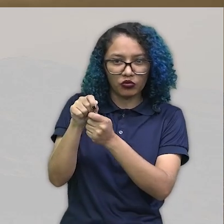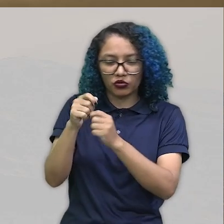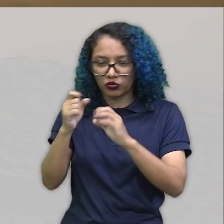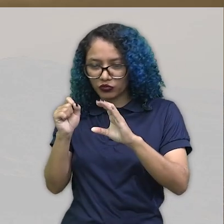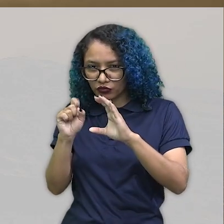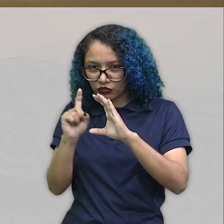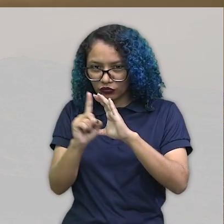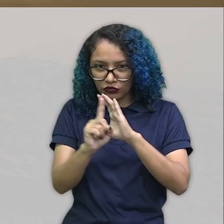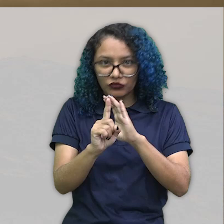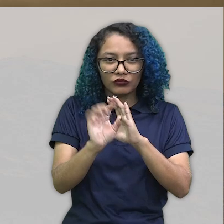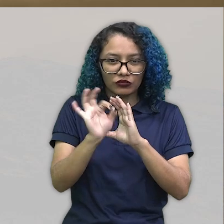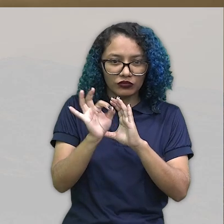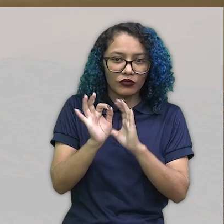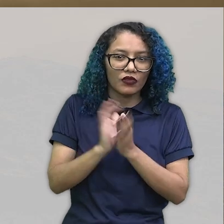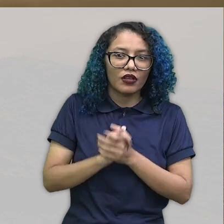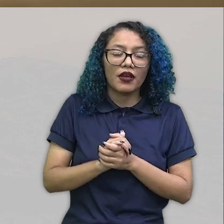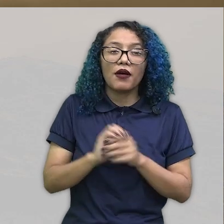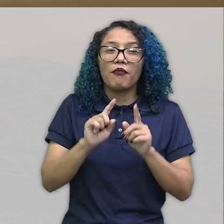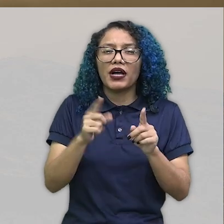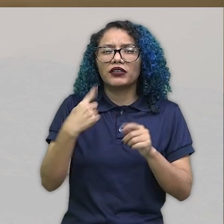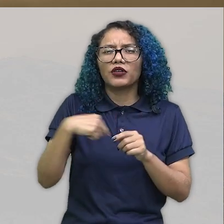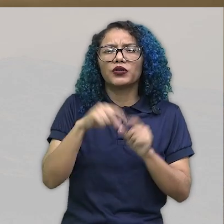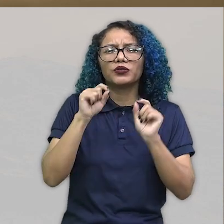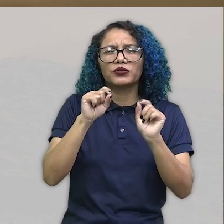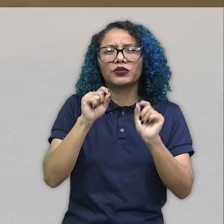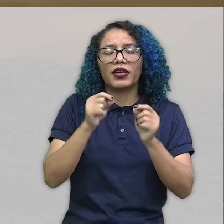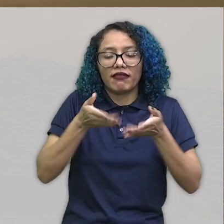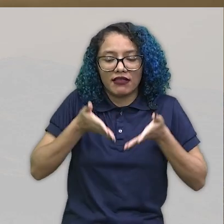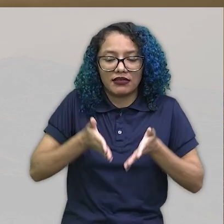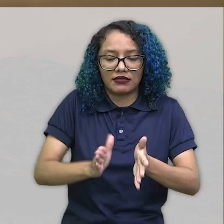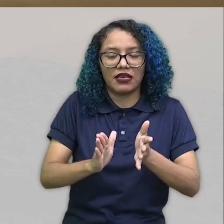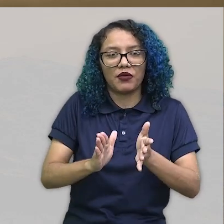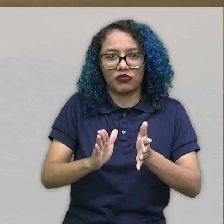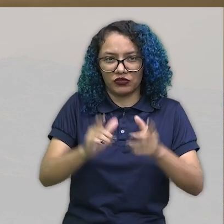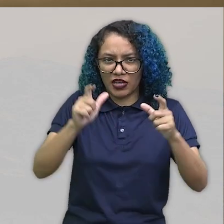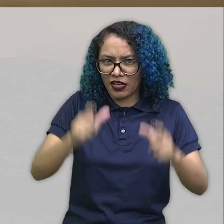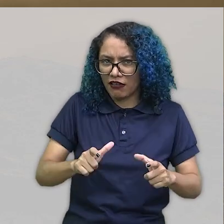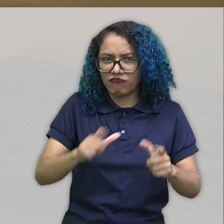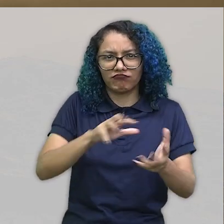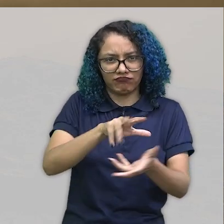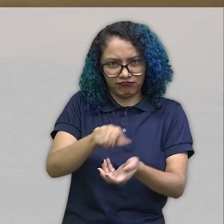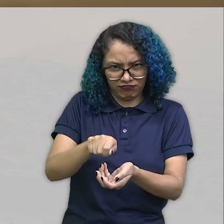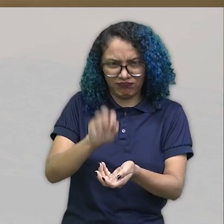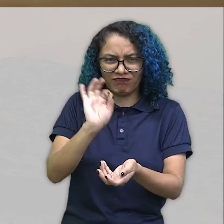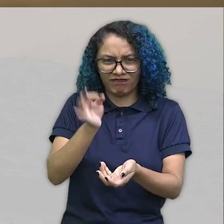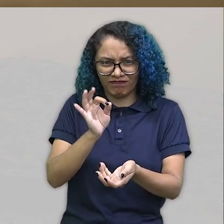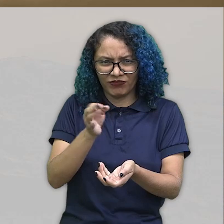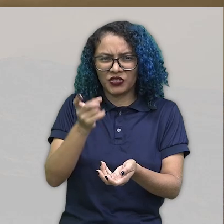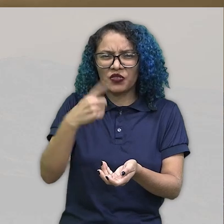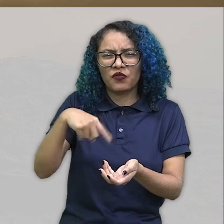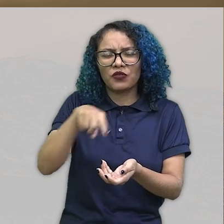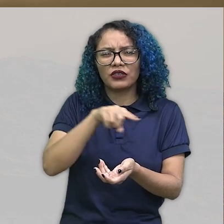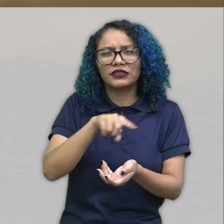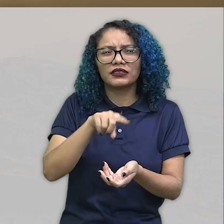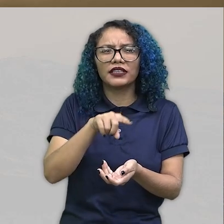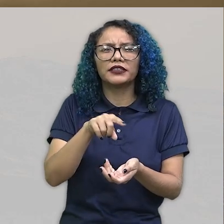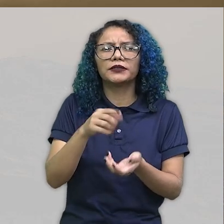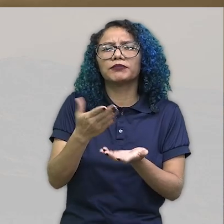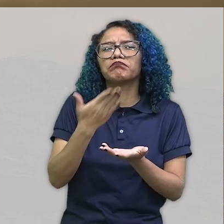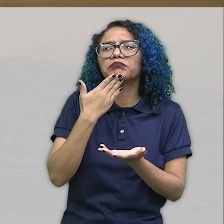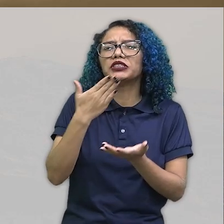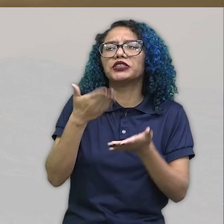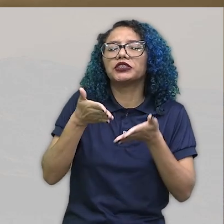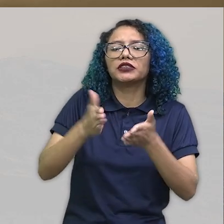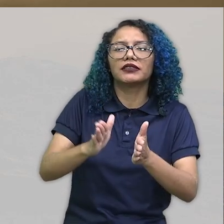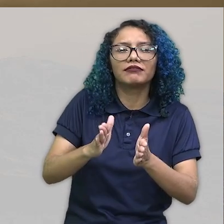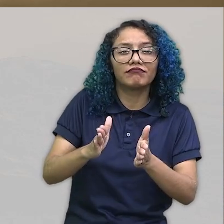existencialismo. Nós somos o quê? Jogados a esse mundo, nós somos lançados a esse mundo. Algum de vocês aí pediu